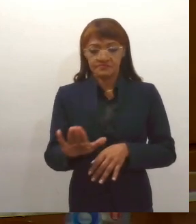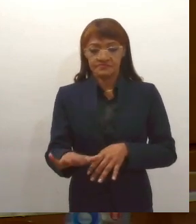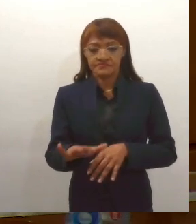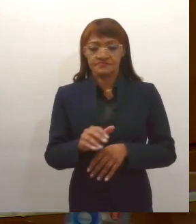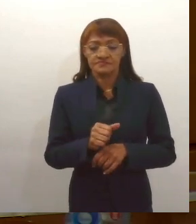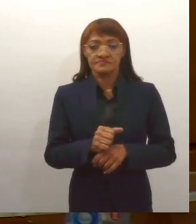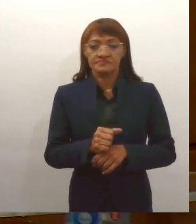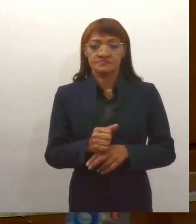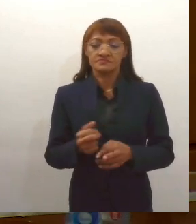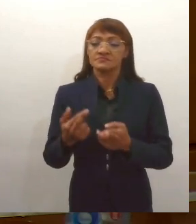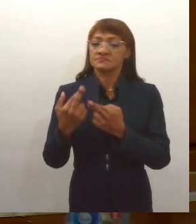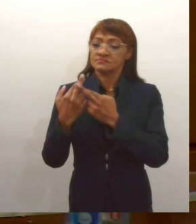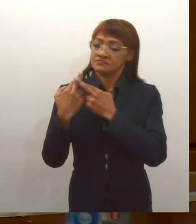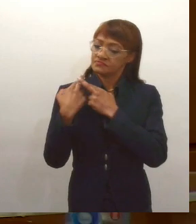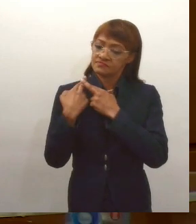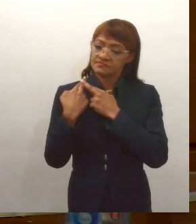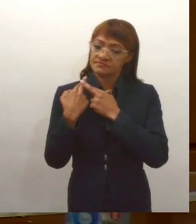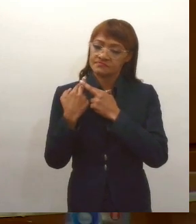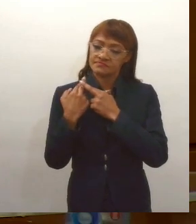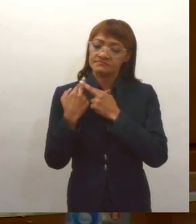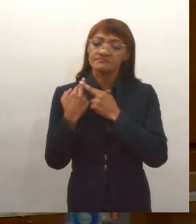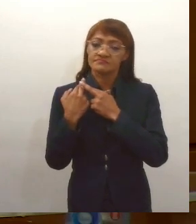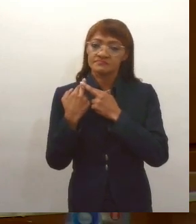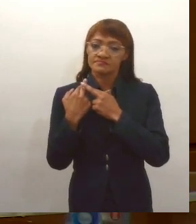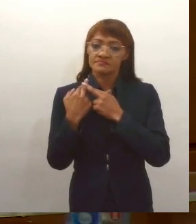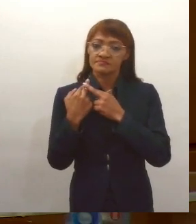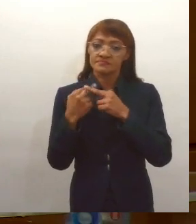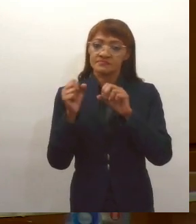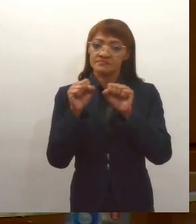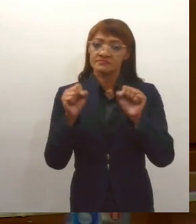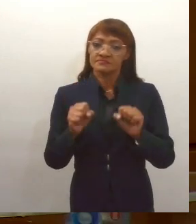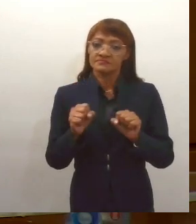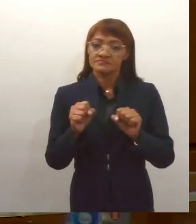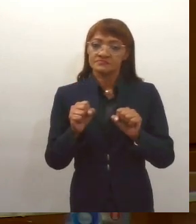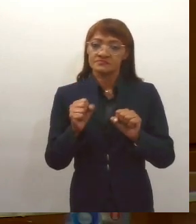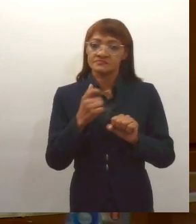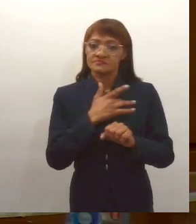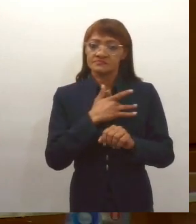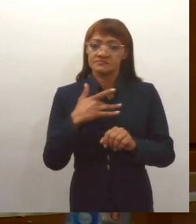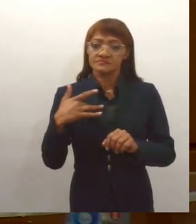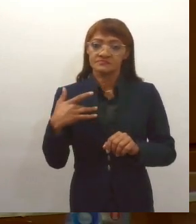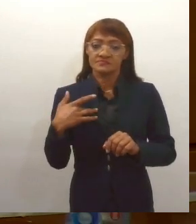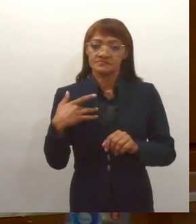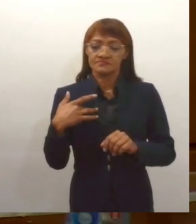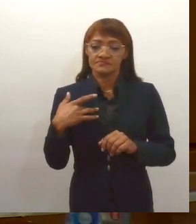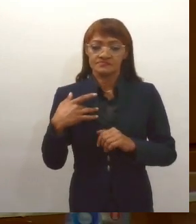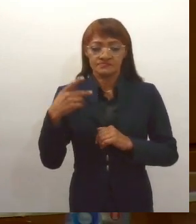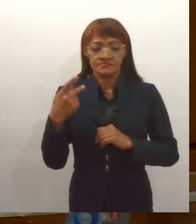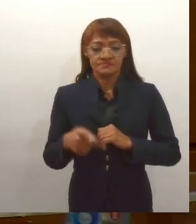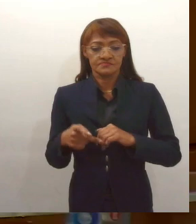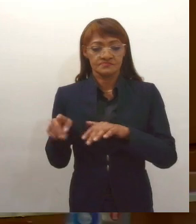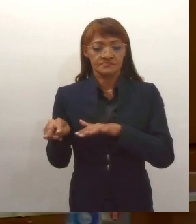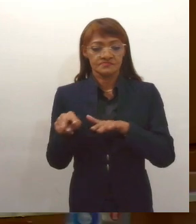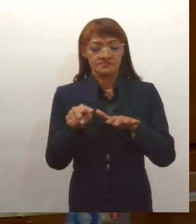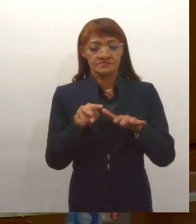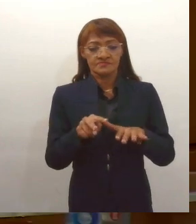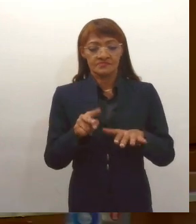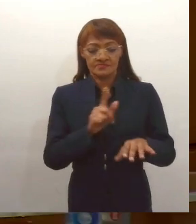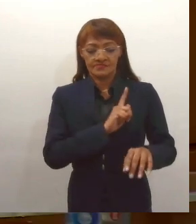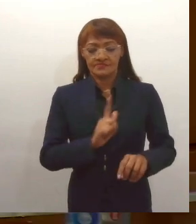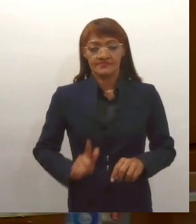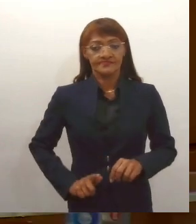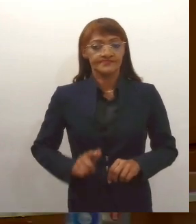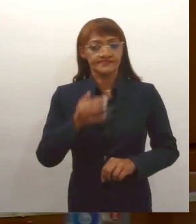pública esta semana o governador Fábio mitidieri entregou mais 11 leitos no